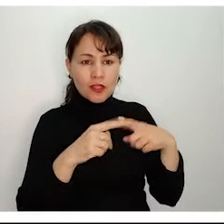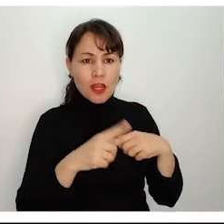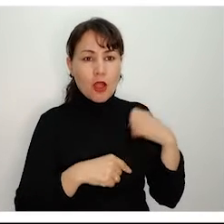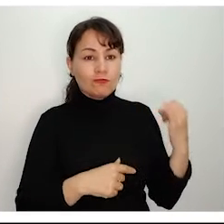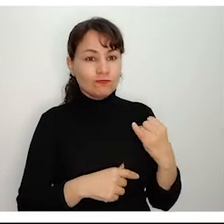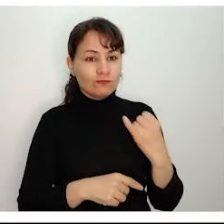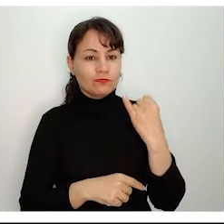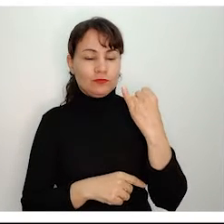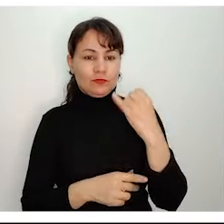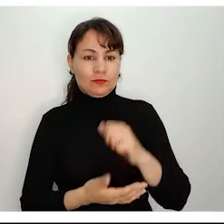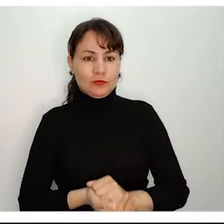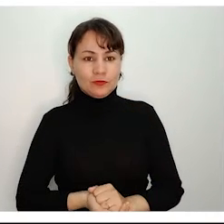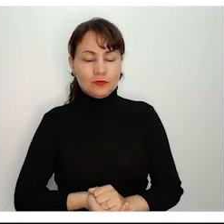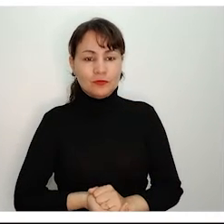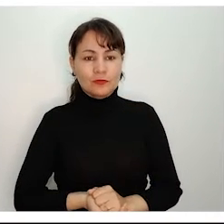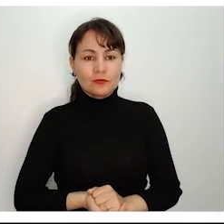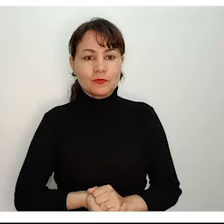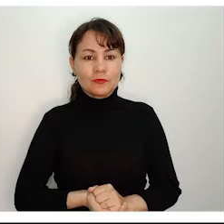bastante interessante.